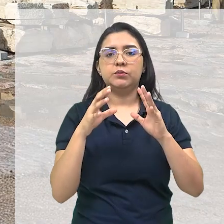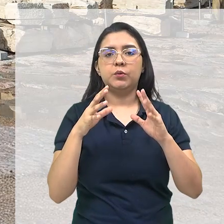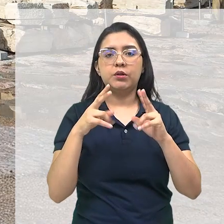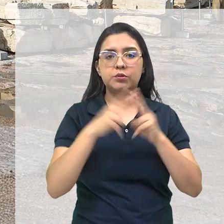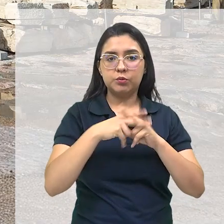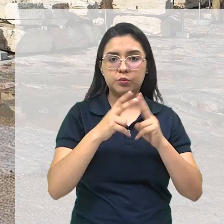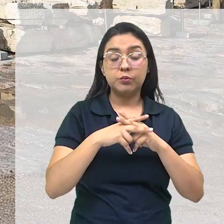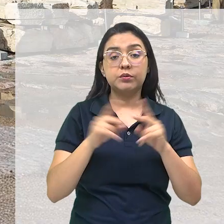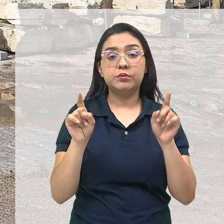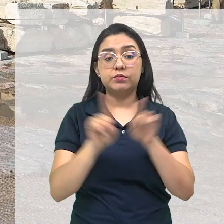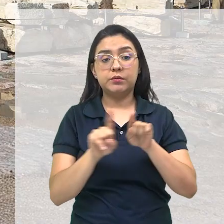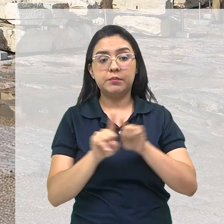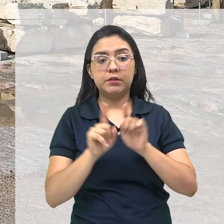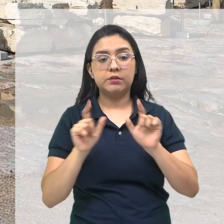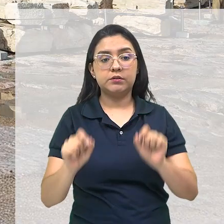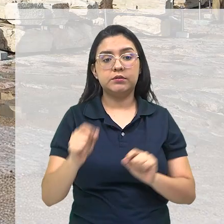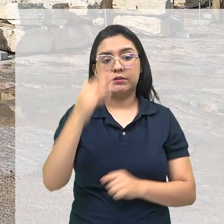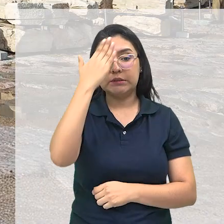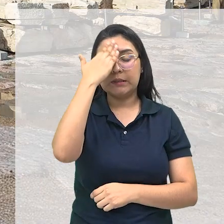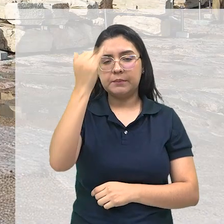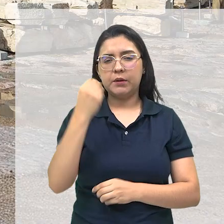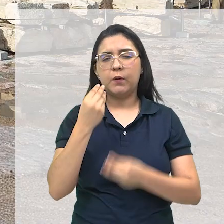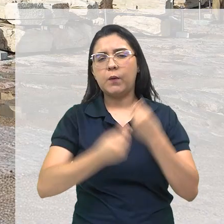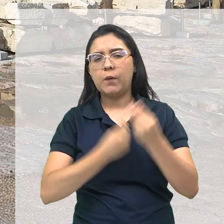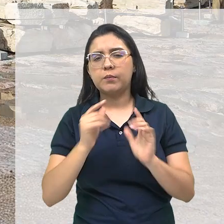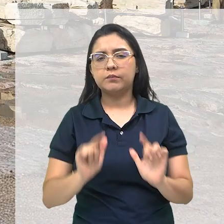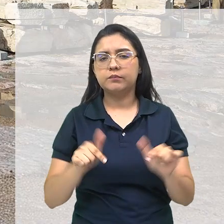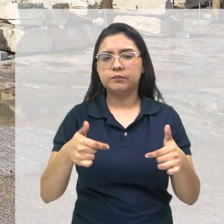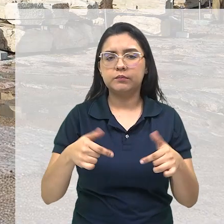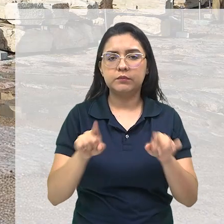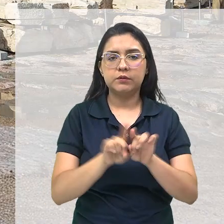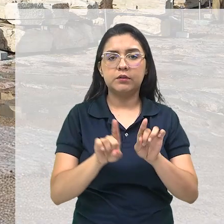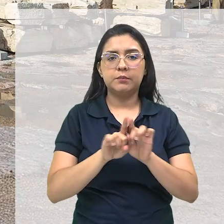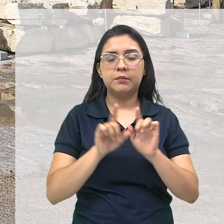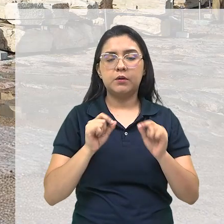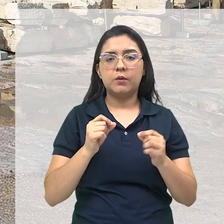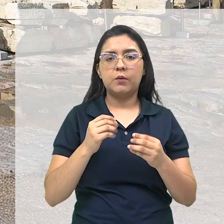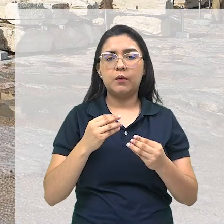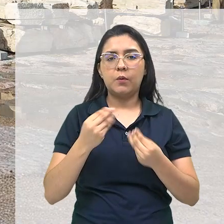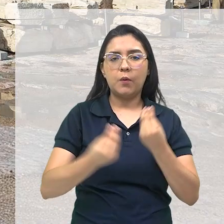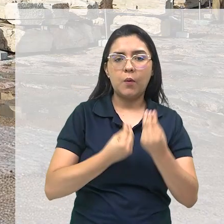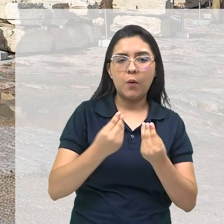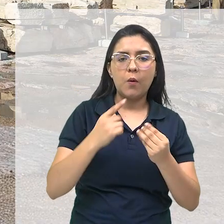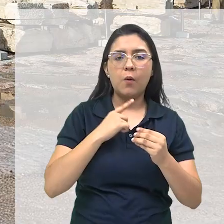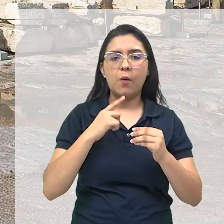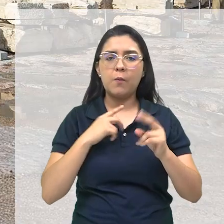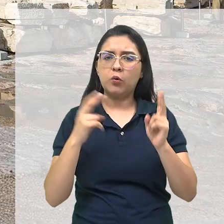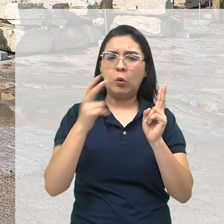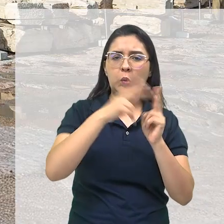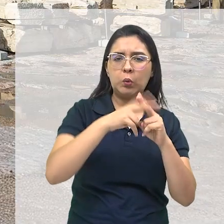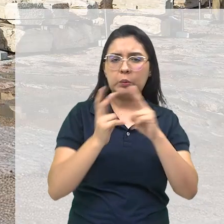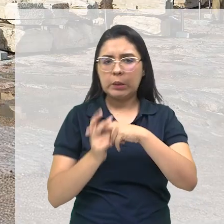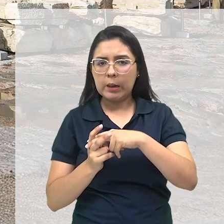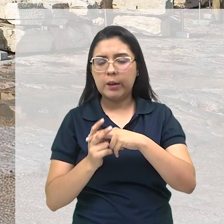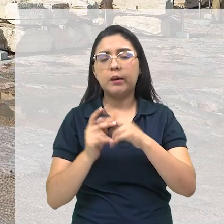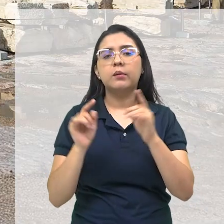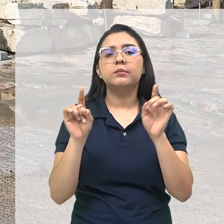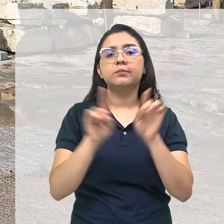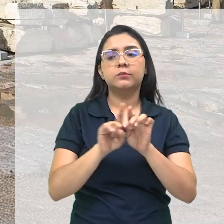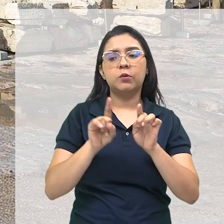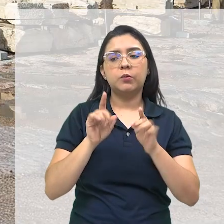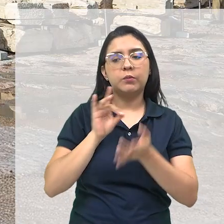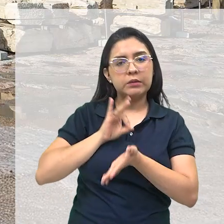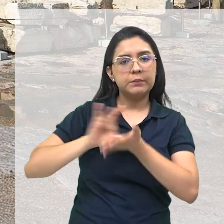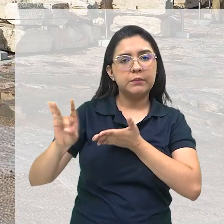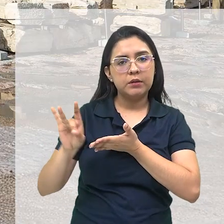do que saber fazer, né? Do que simplesmente saber como derrubar alguém, um oponente,